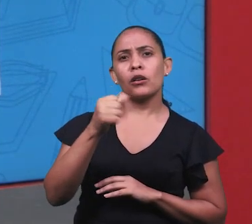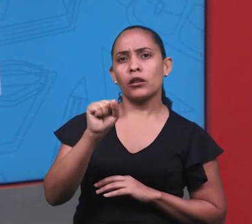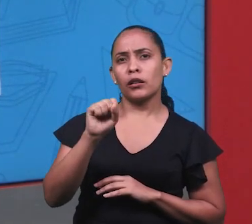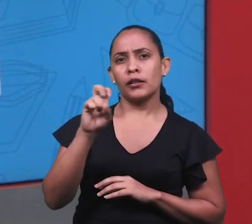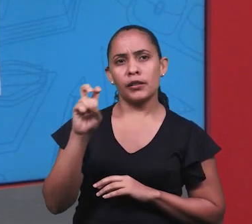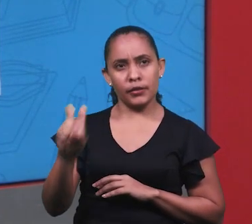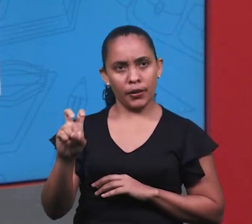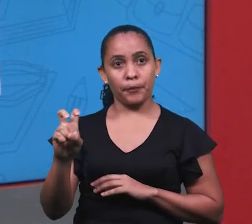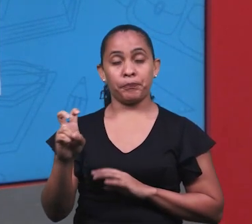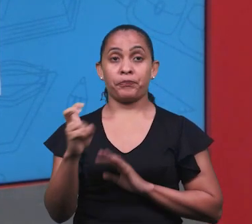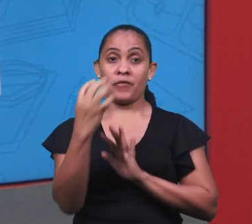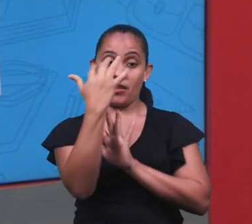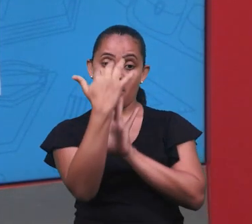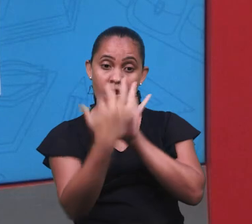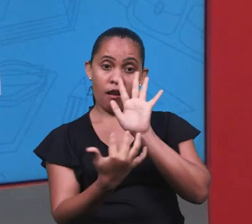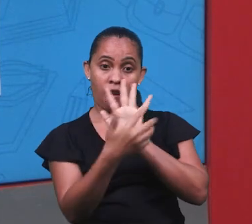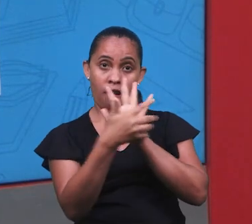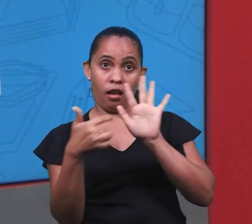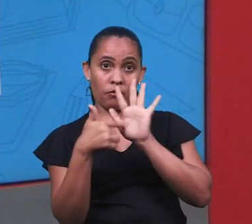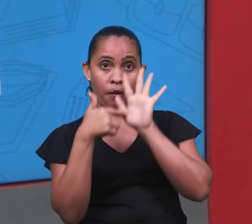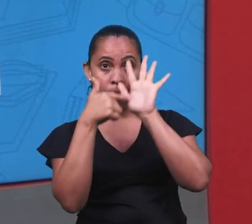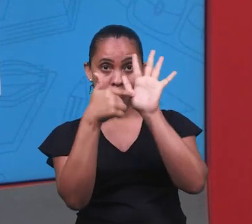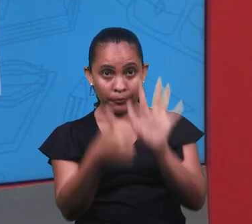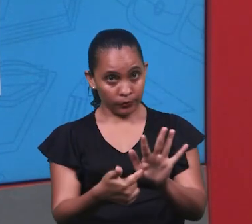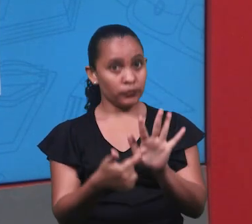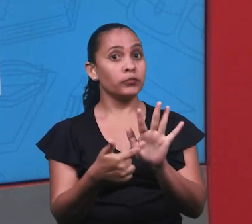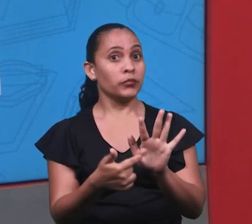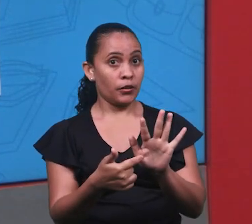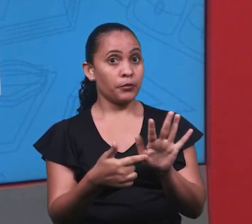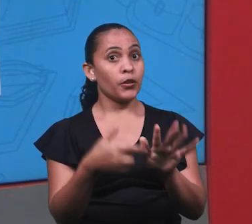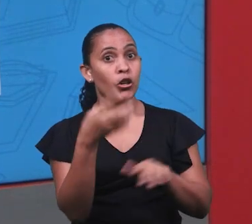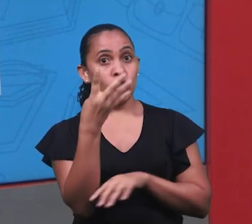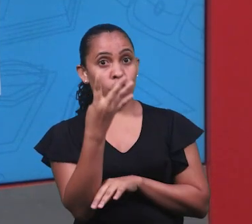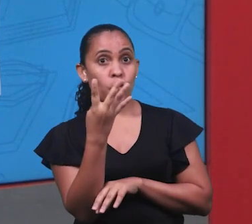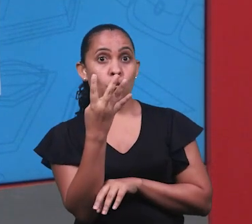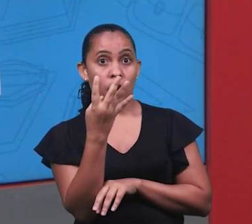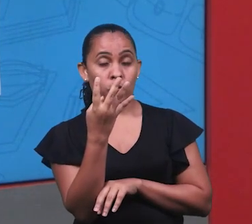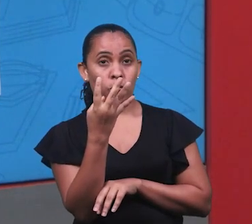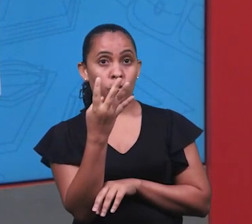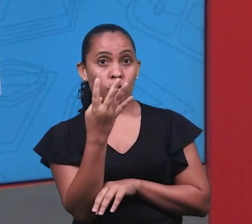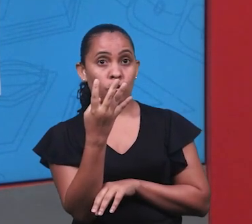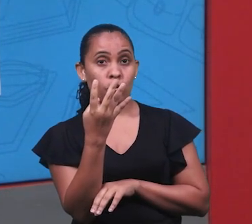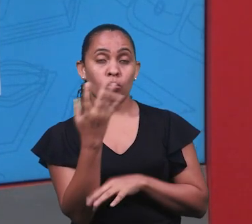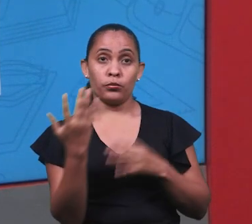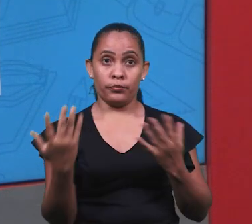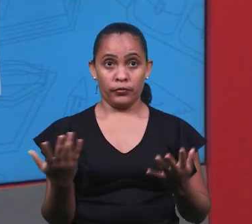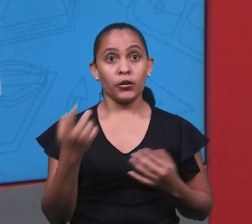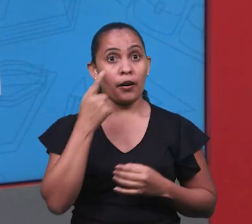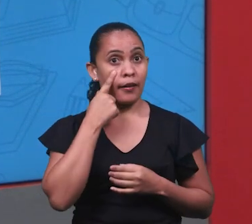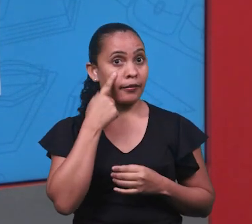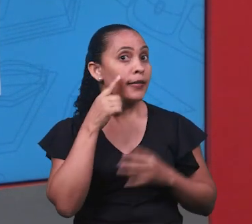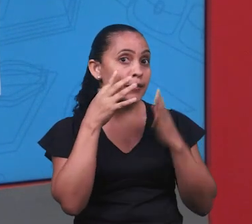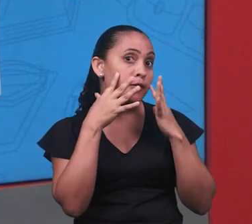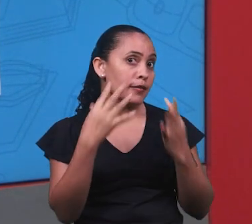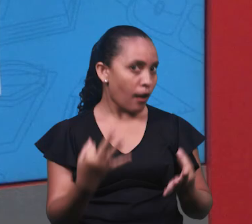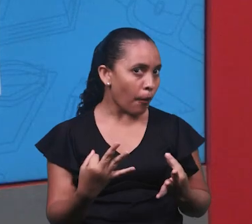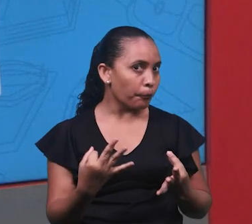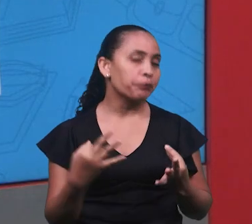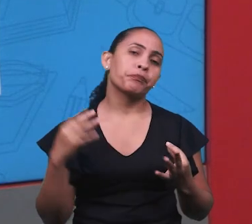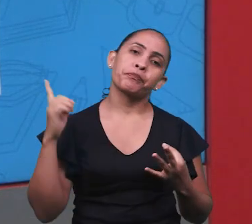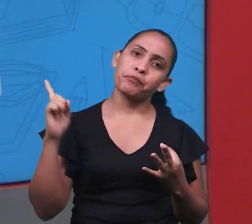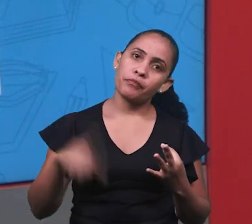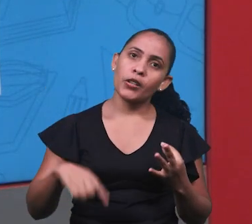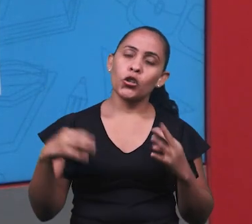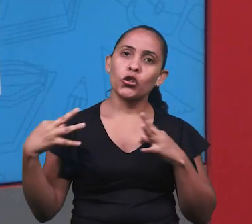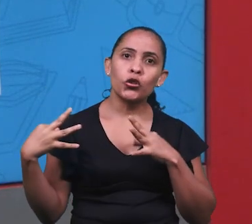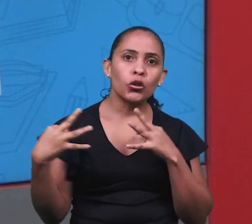Porque a grade de correção ela é feita com múltiplo de 4. Então, é muito importante você ficar atento a esses aspectos, É óbvio que todo